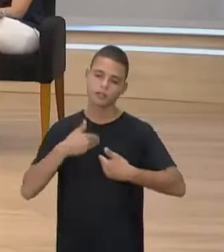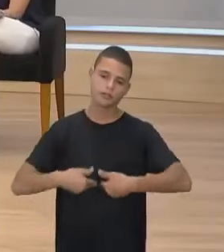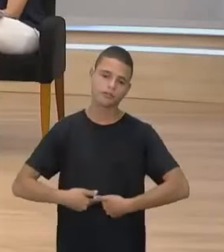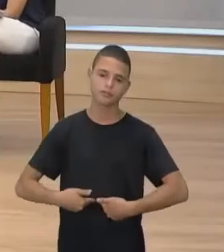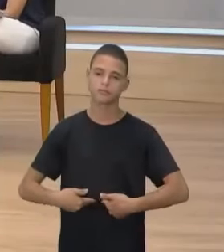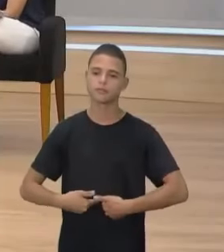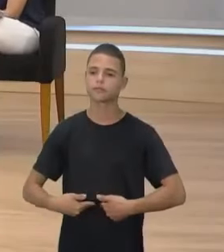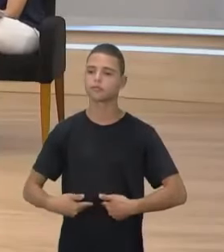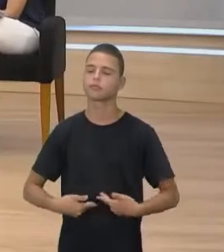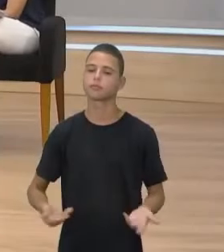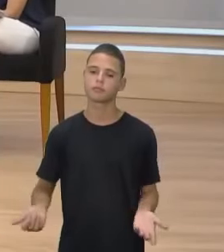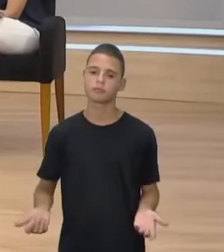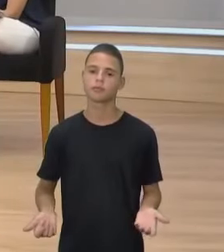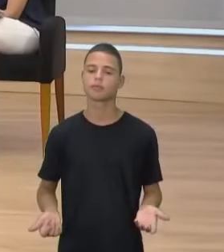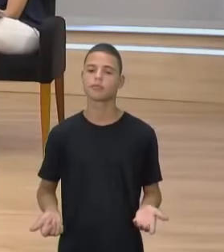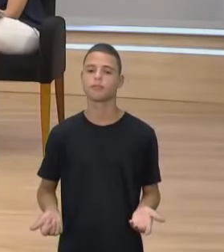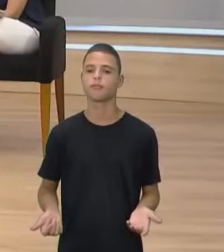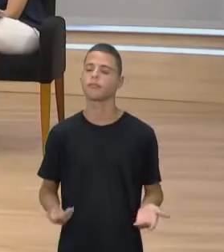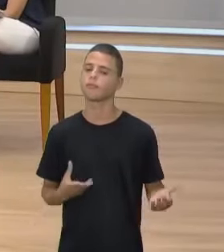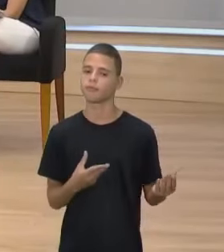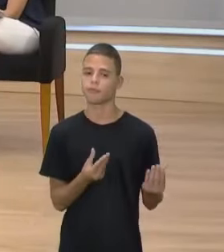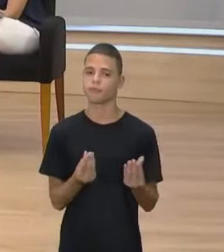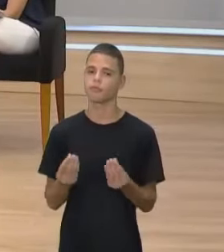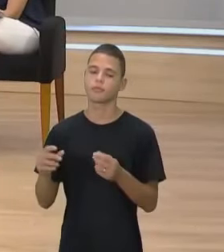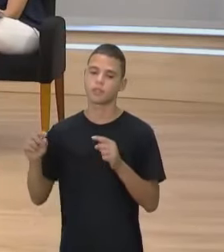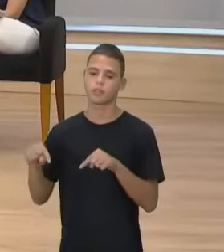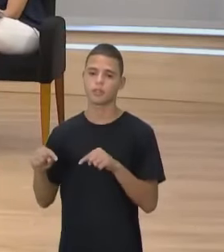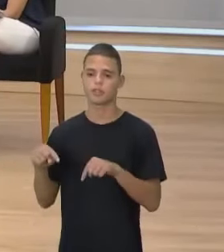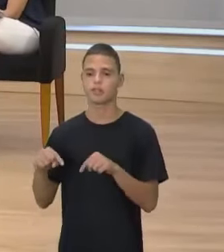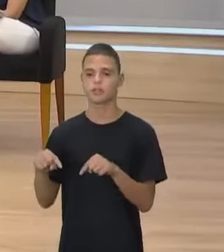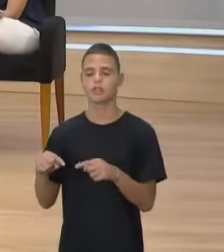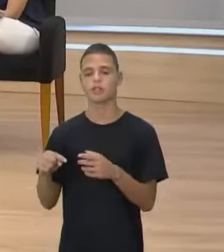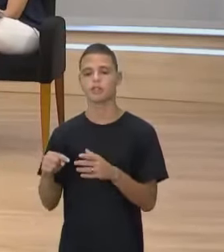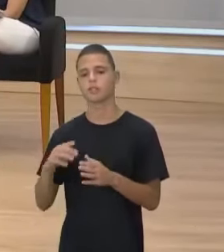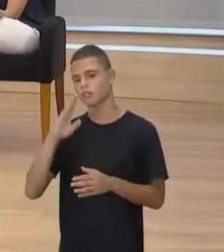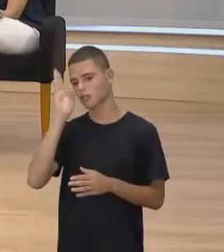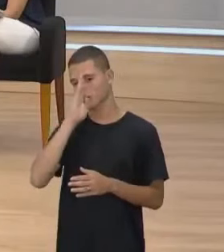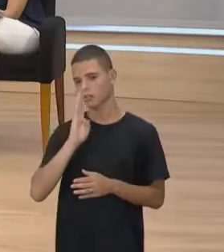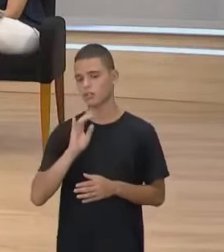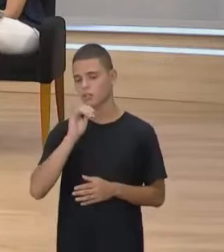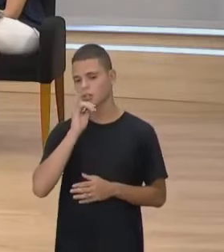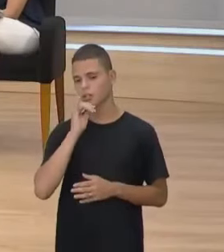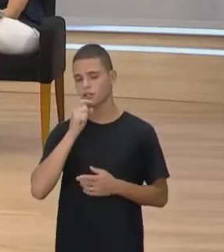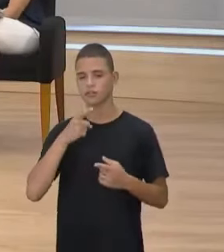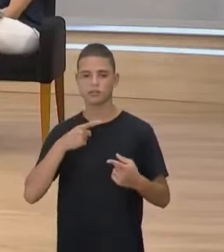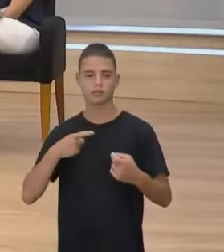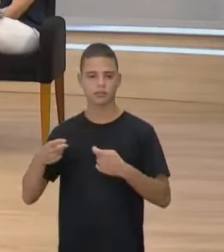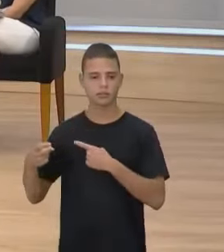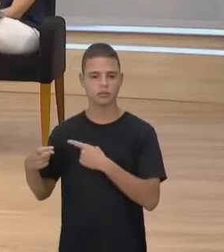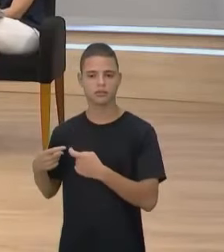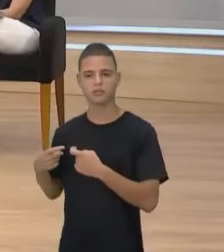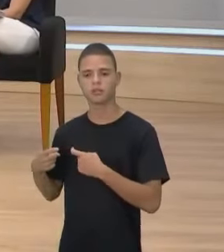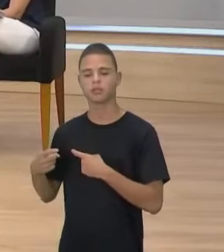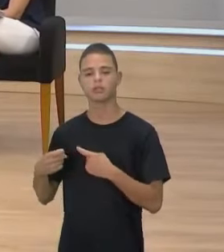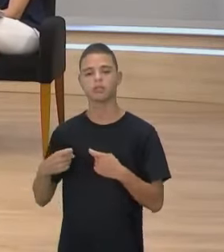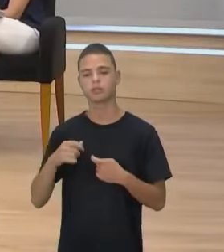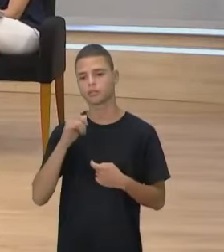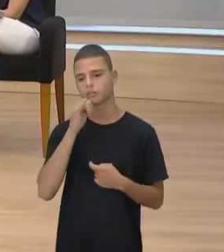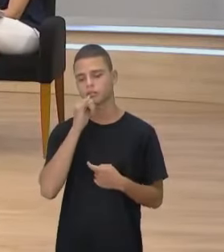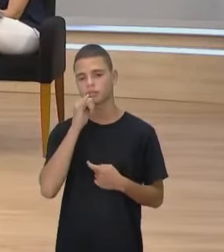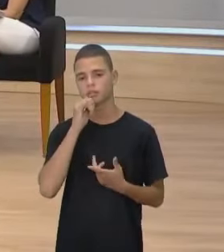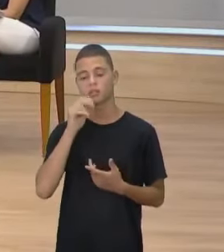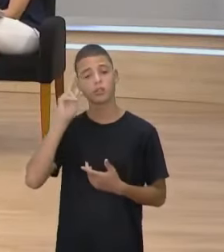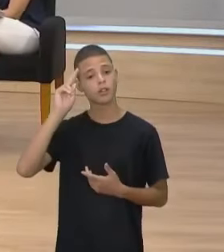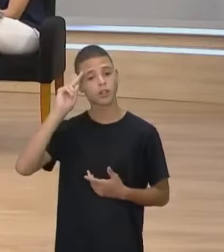uma situação, está muito no Brasil, não é o caso, mas uma situação de guerra civil. Né? Você pegar o Haiti,